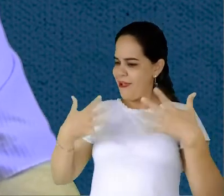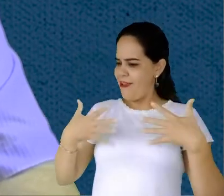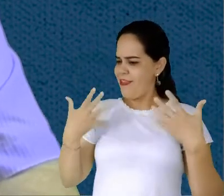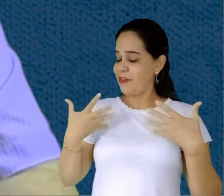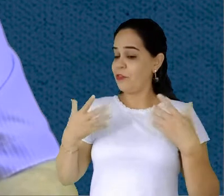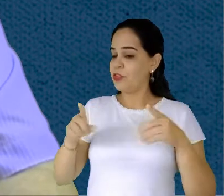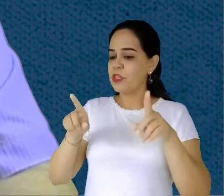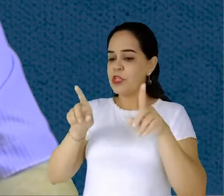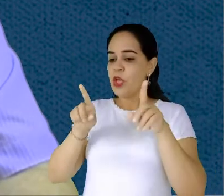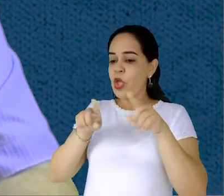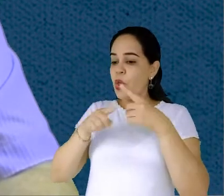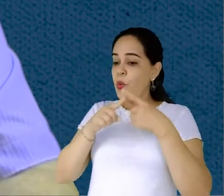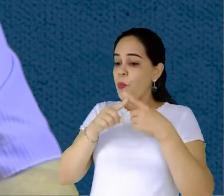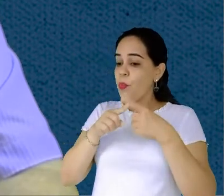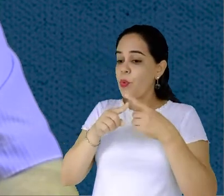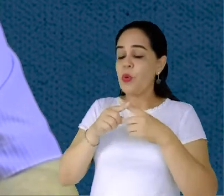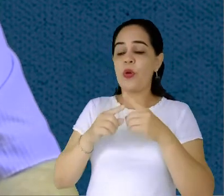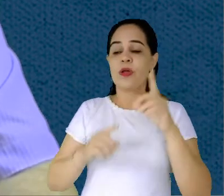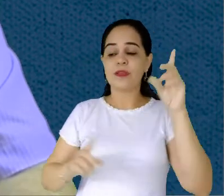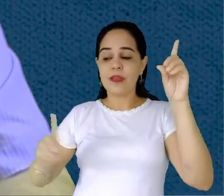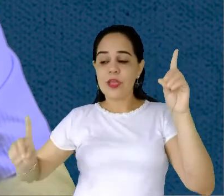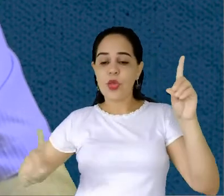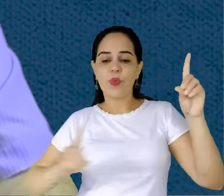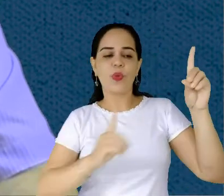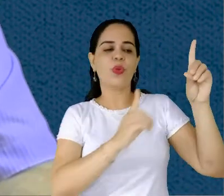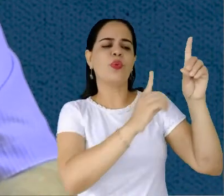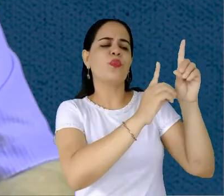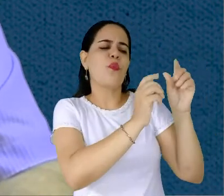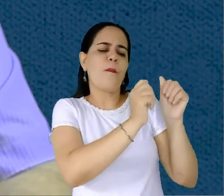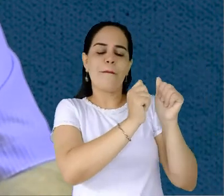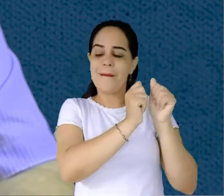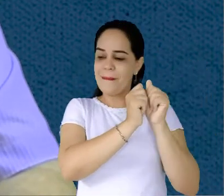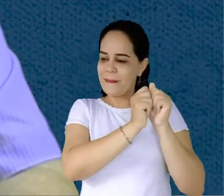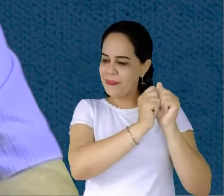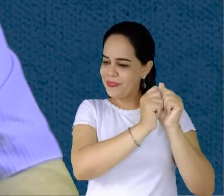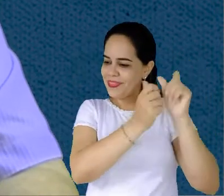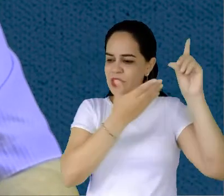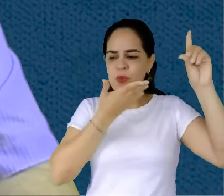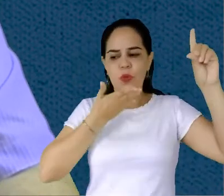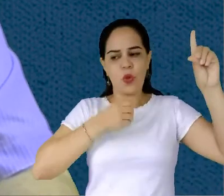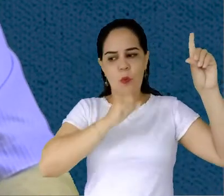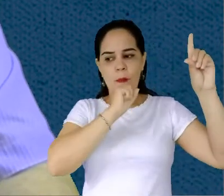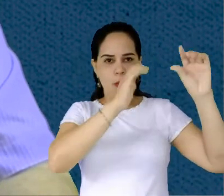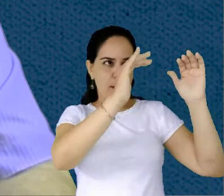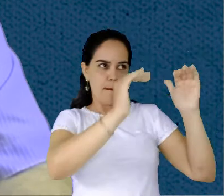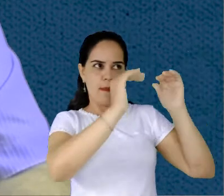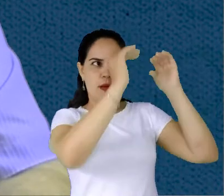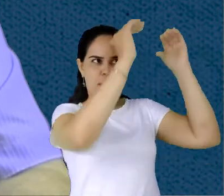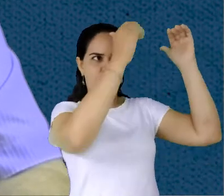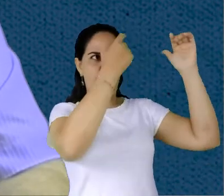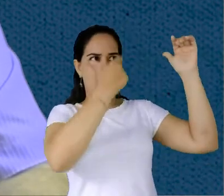Disse-vos isto agora, antes que aconteça, para que, quando acontecer, vós